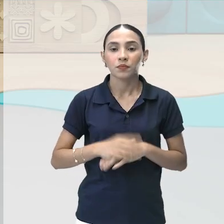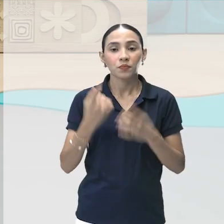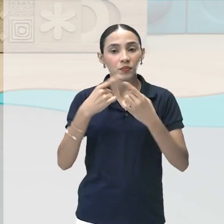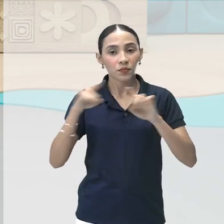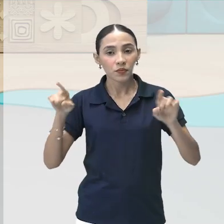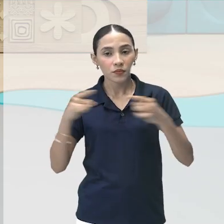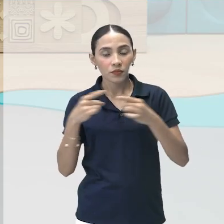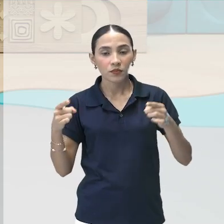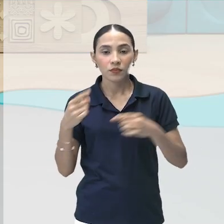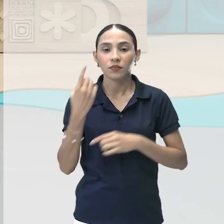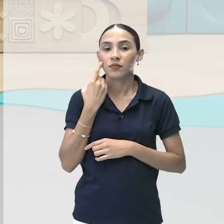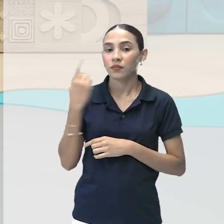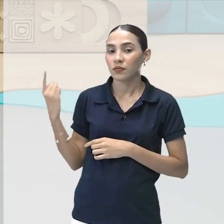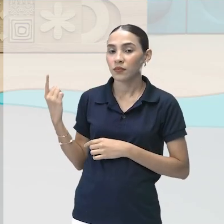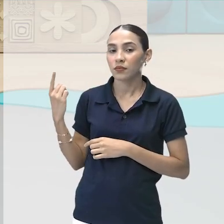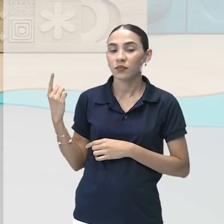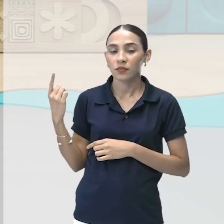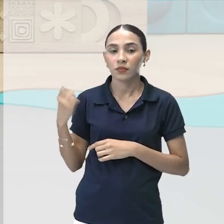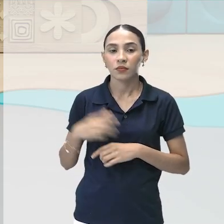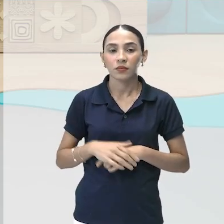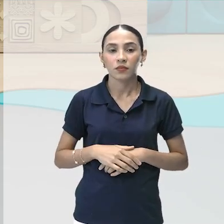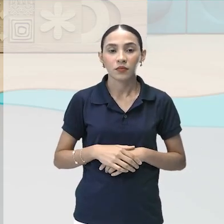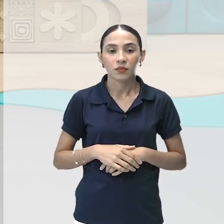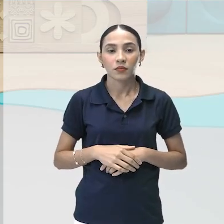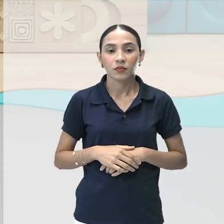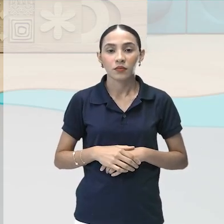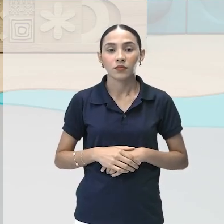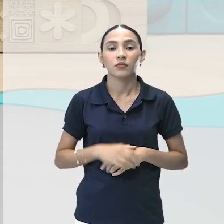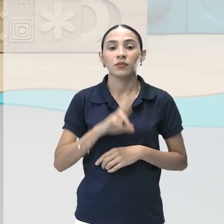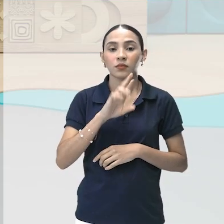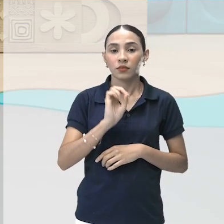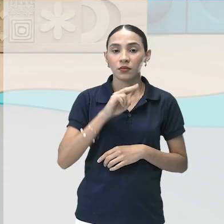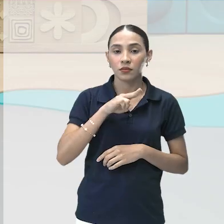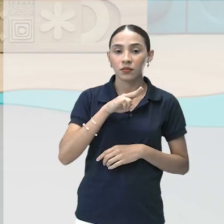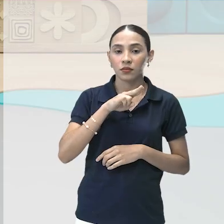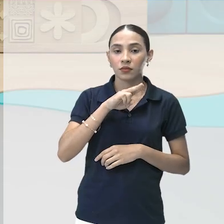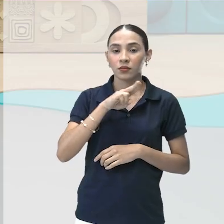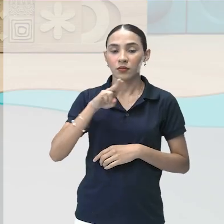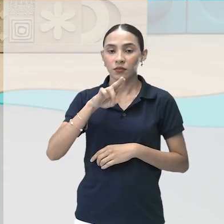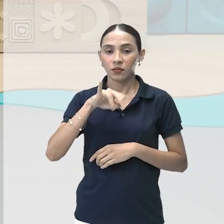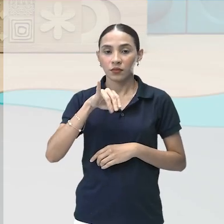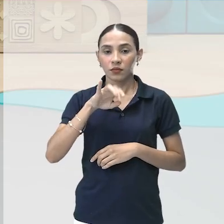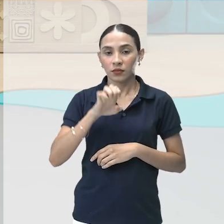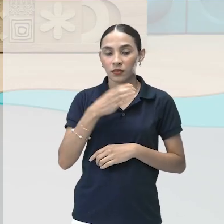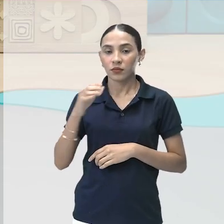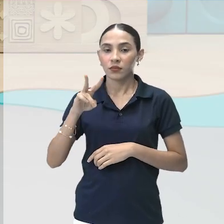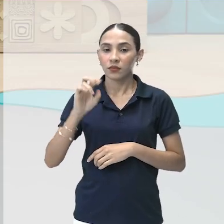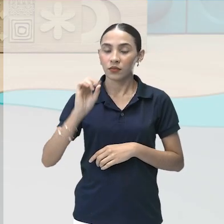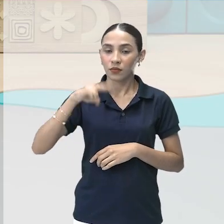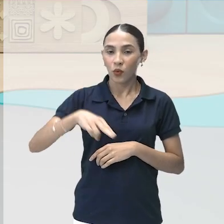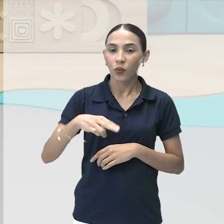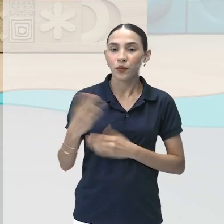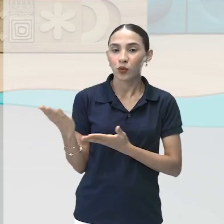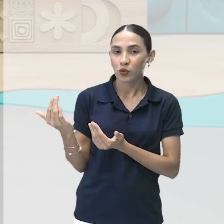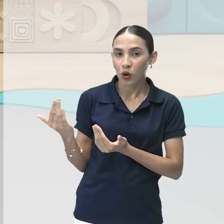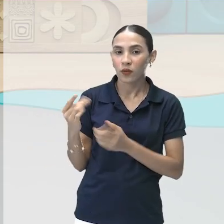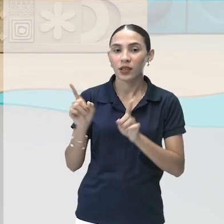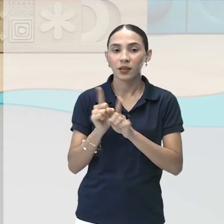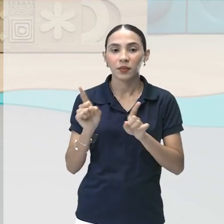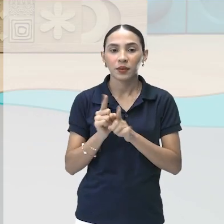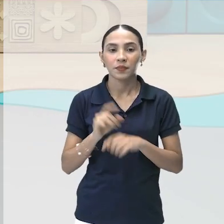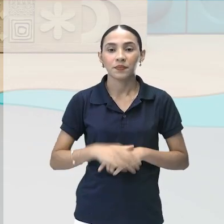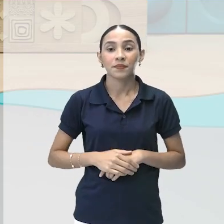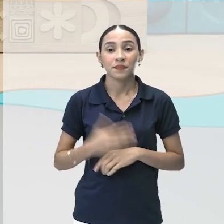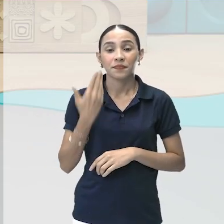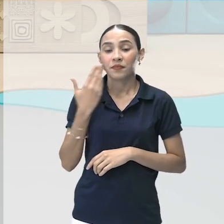versão mais atual, e o Rony Von aí bem novinho, certo? Uma música praça.